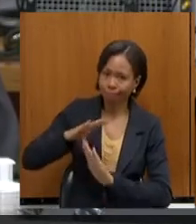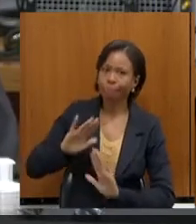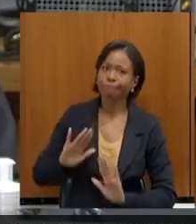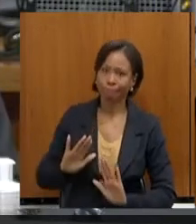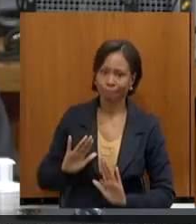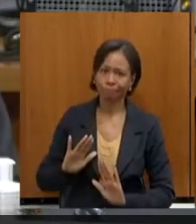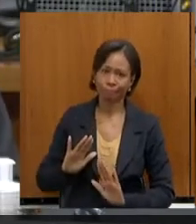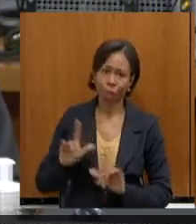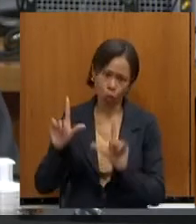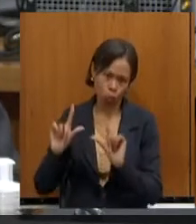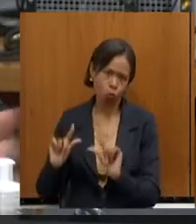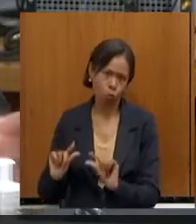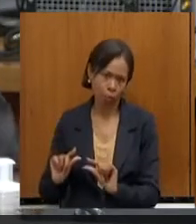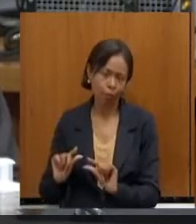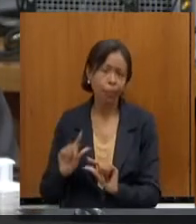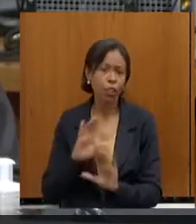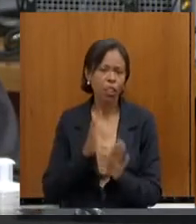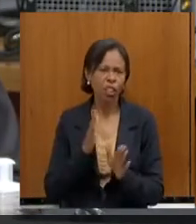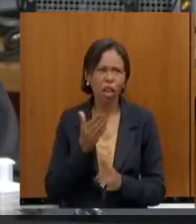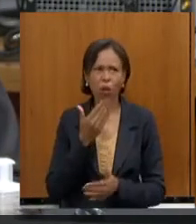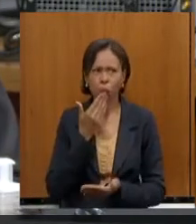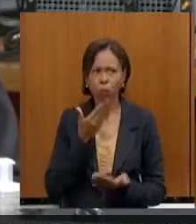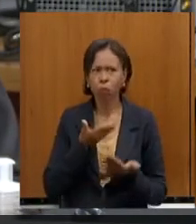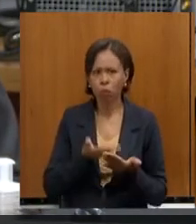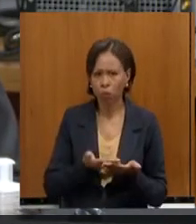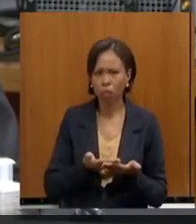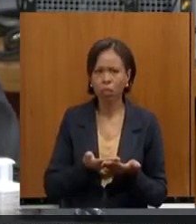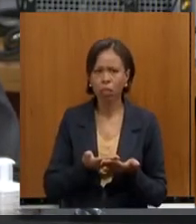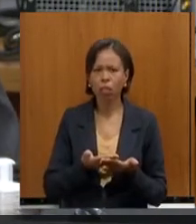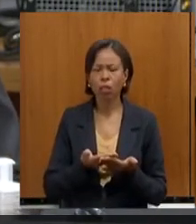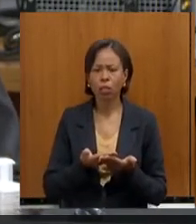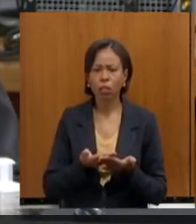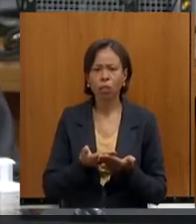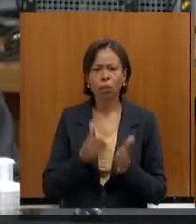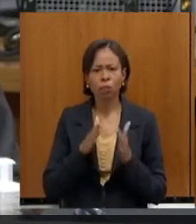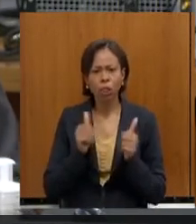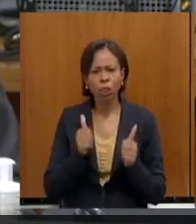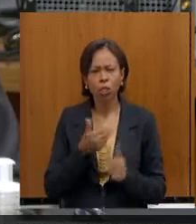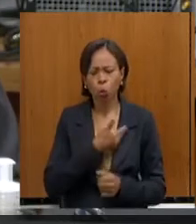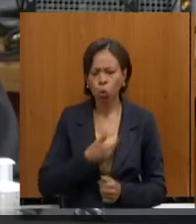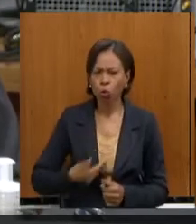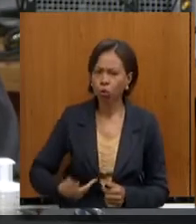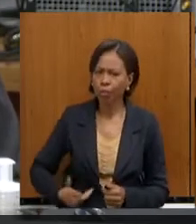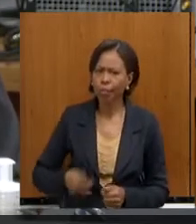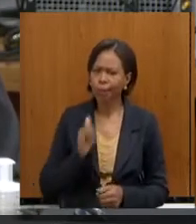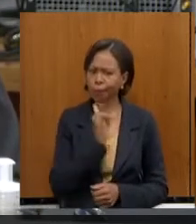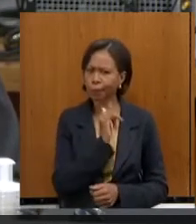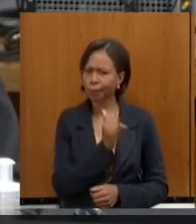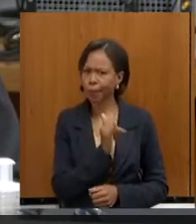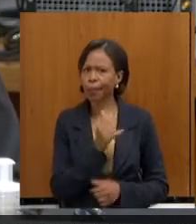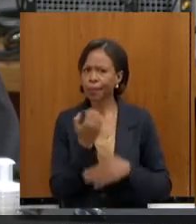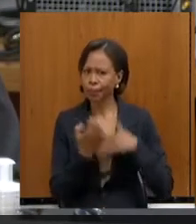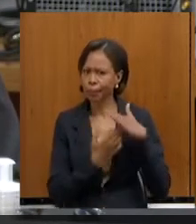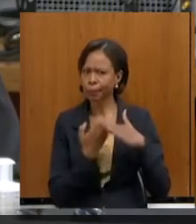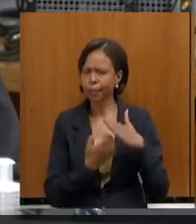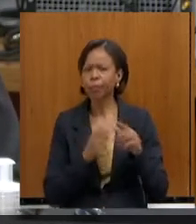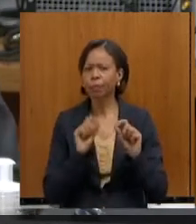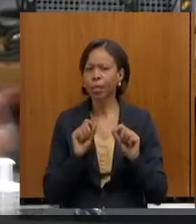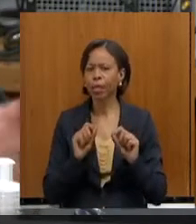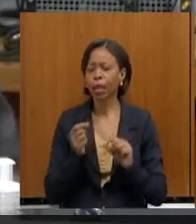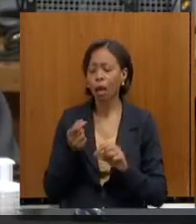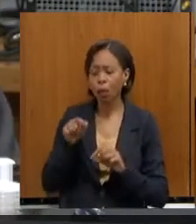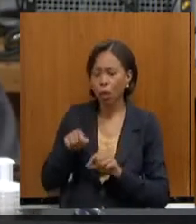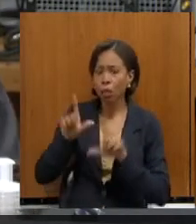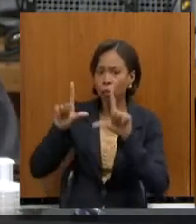já fizemos alguns e que alimentos podiam ter próprio governo acionar Ana MS para poder manter esse mínimo é hoje vemos até